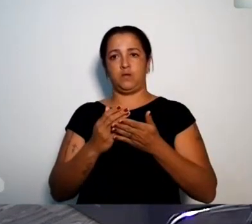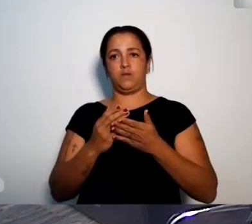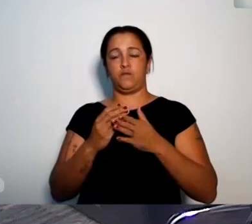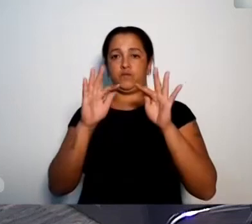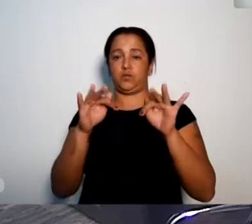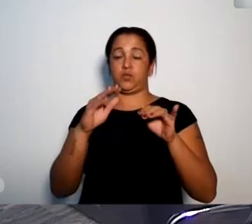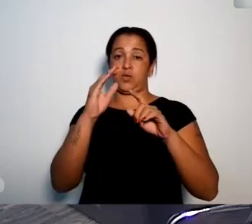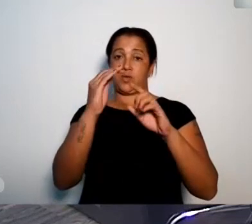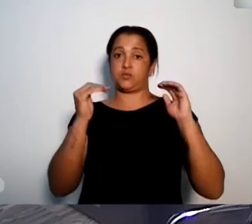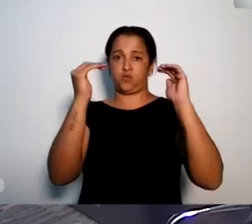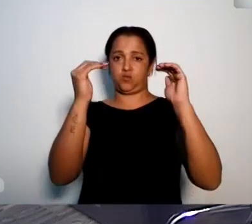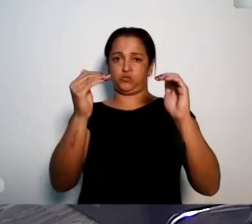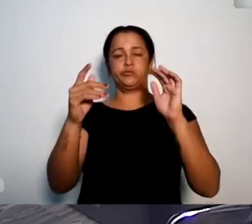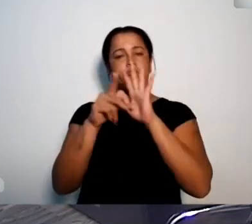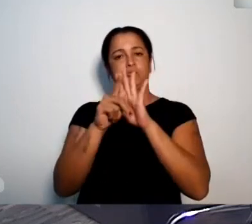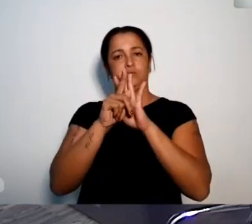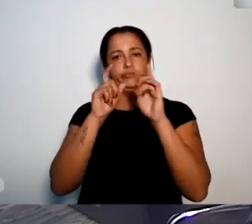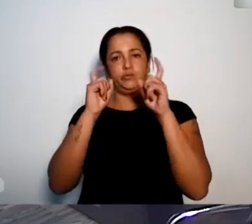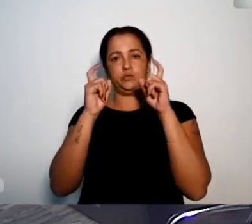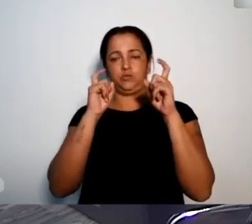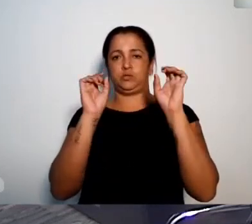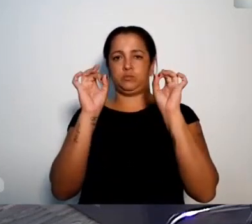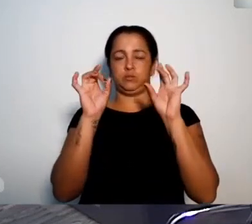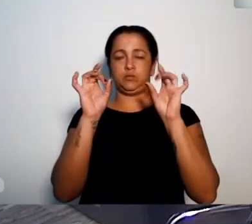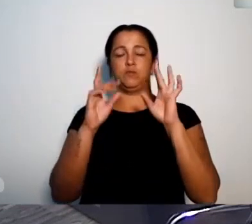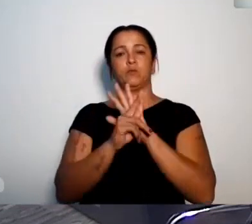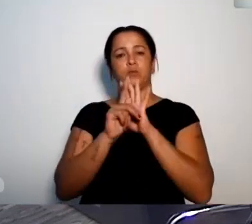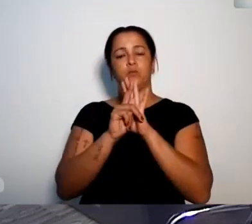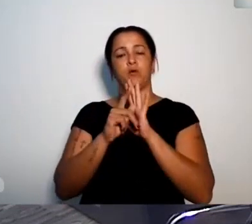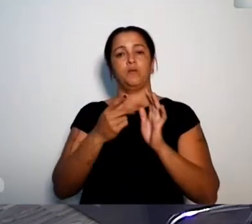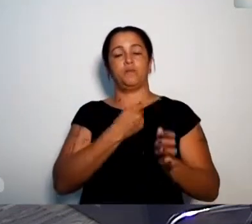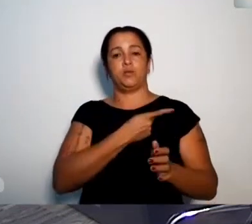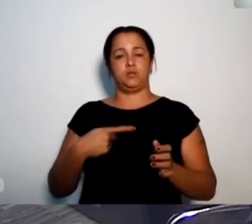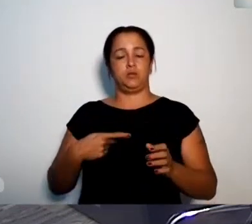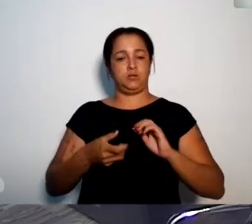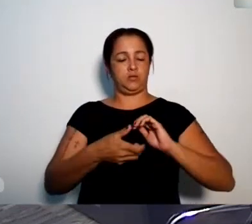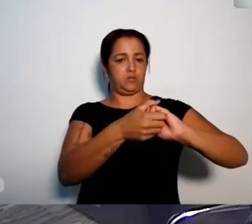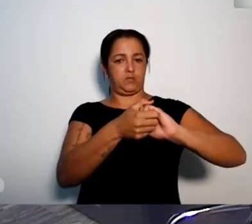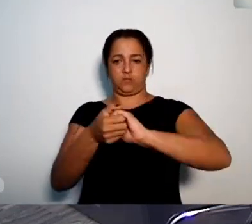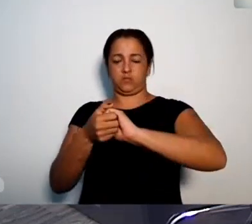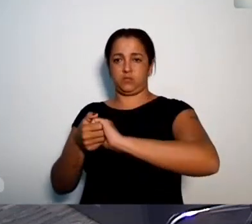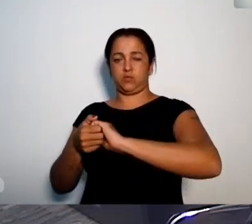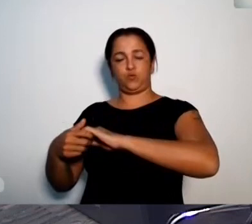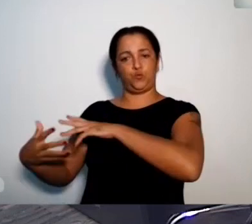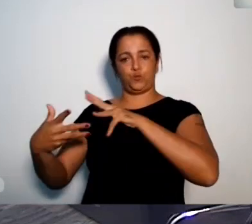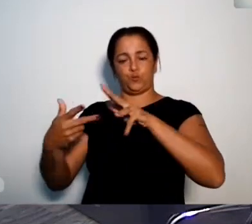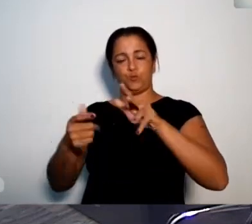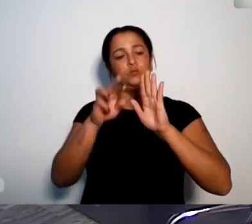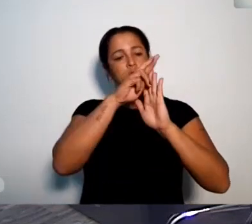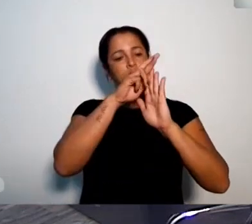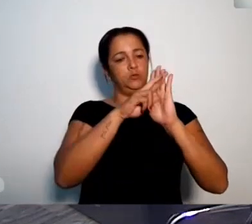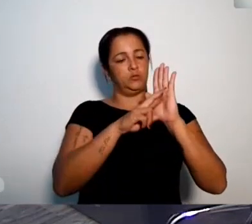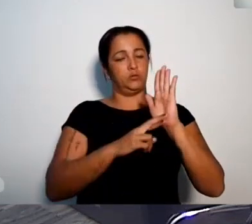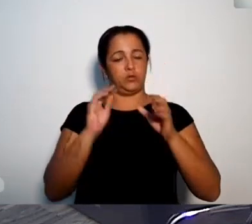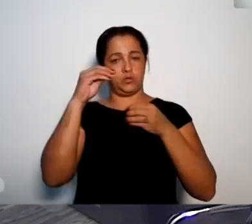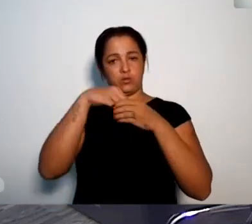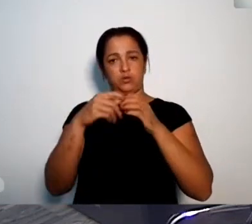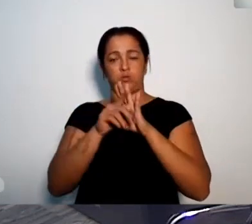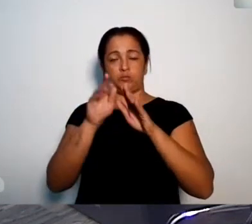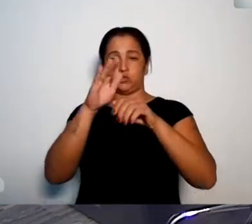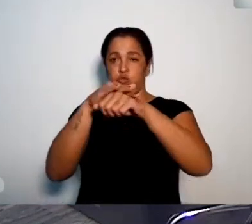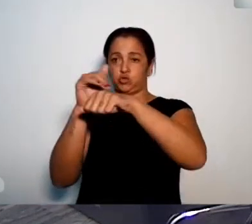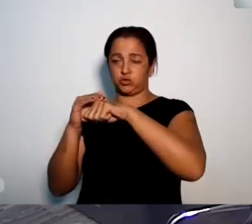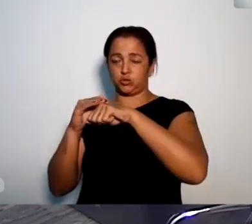extraordinária. A presidência, no cumprimento de suas atribuições, de acordo com o regimento interno, convocou vossas senhorias para a